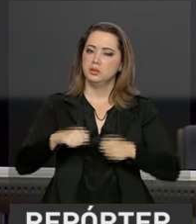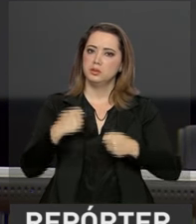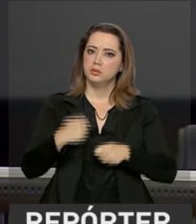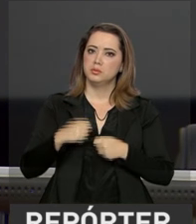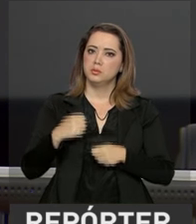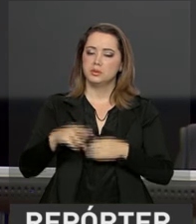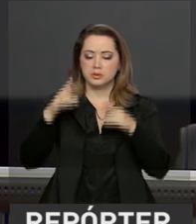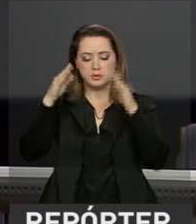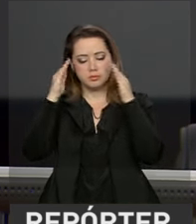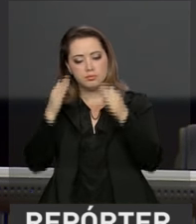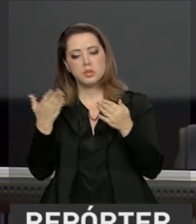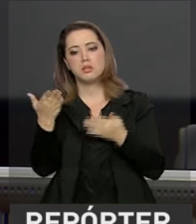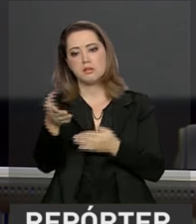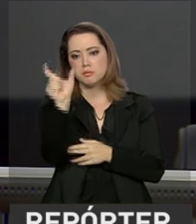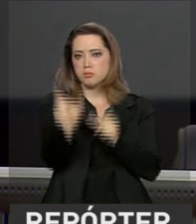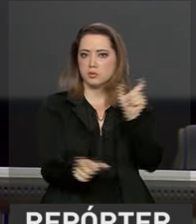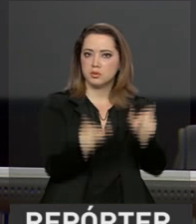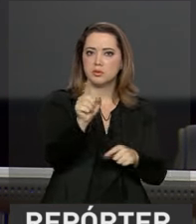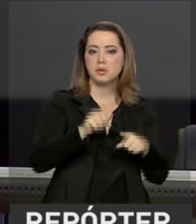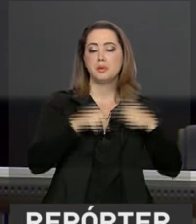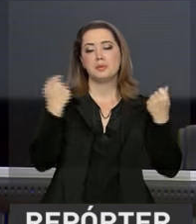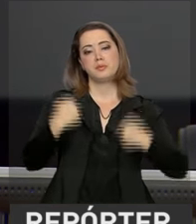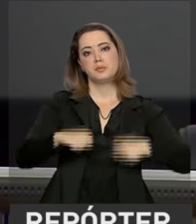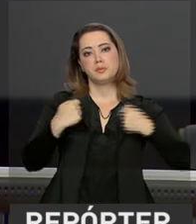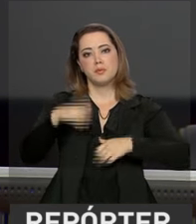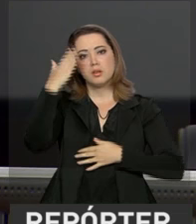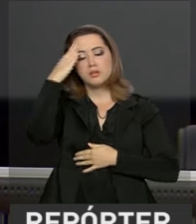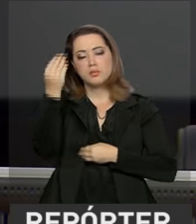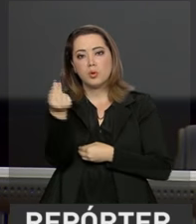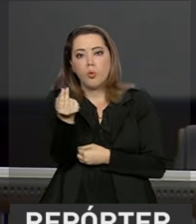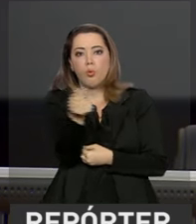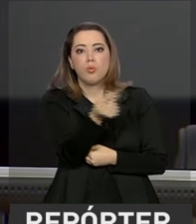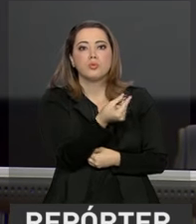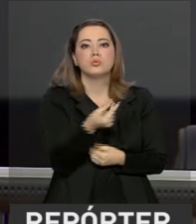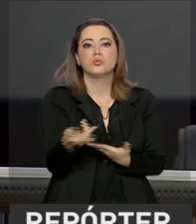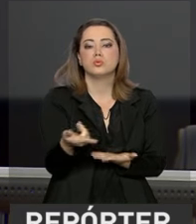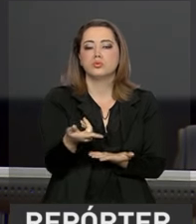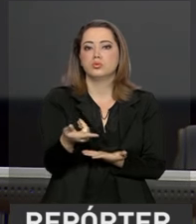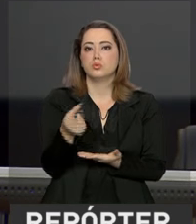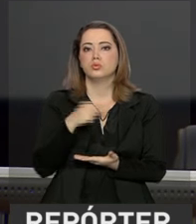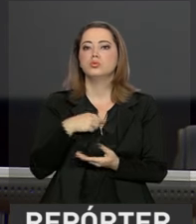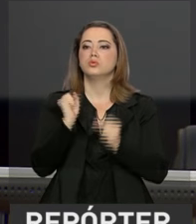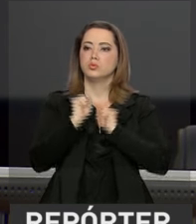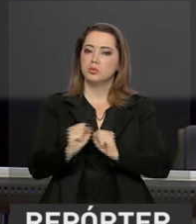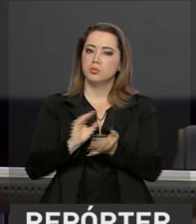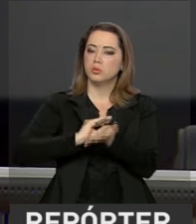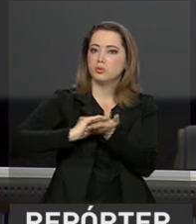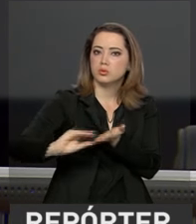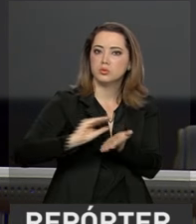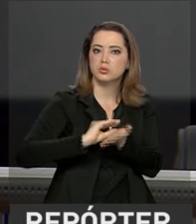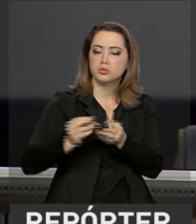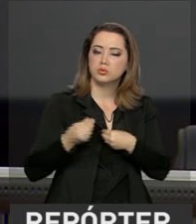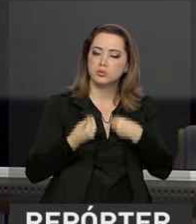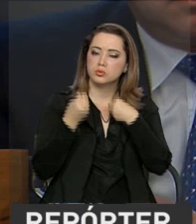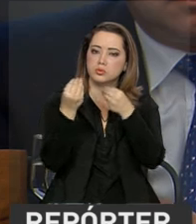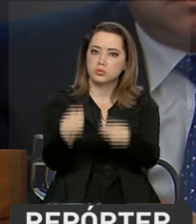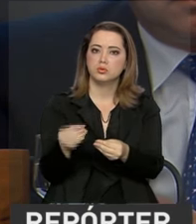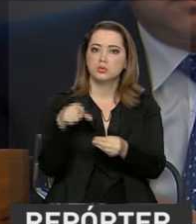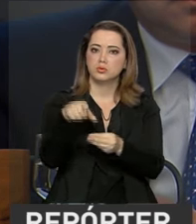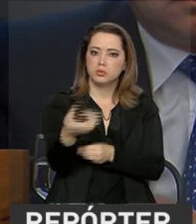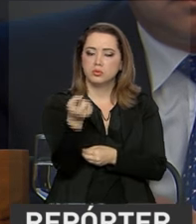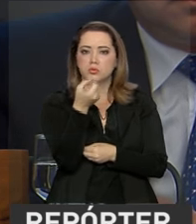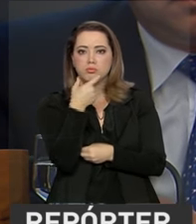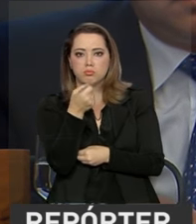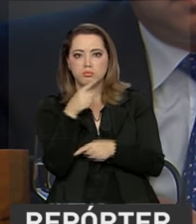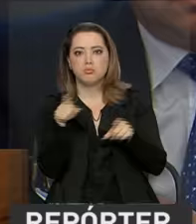cidadãos, mas disse que é preciso levar em conta a capacidade financeira do estado de fornecer esses tratamentos e medicamentos